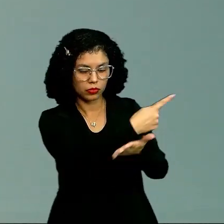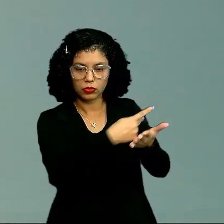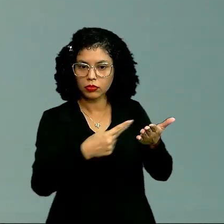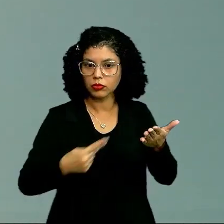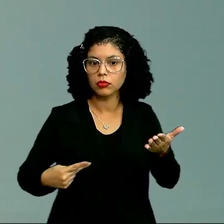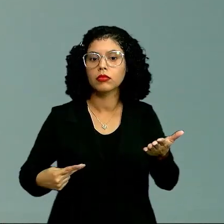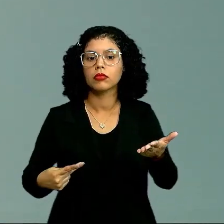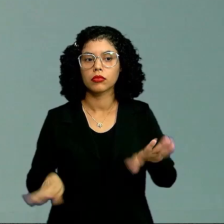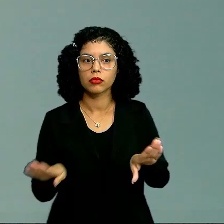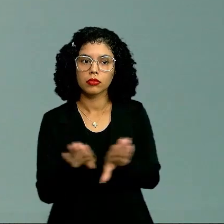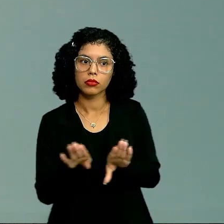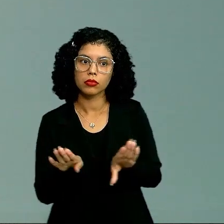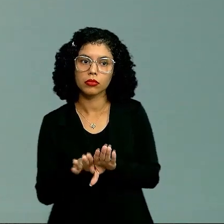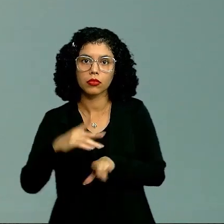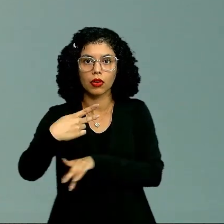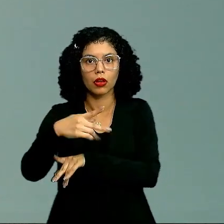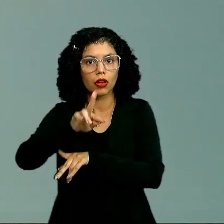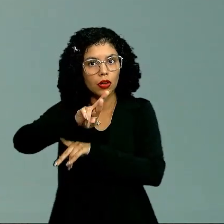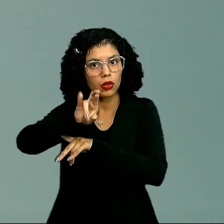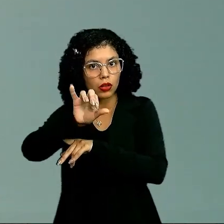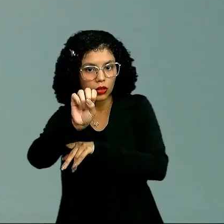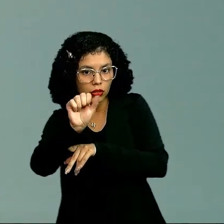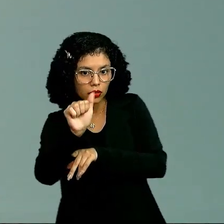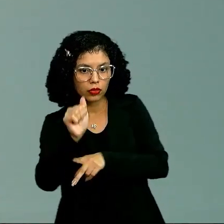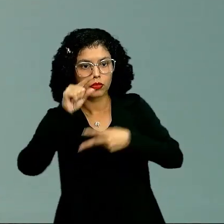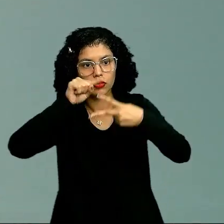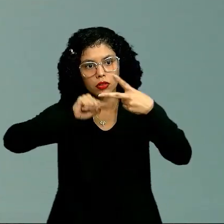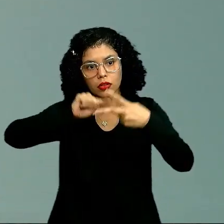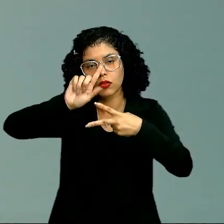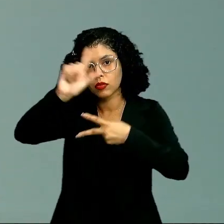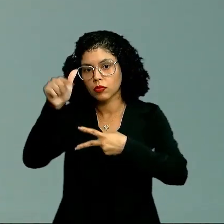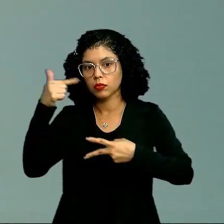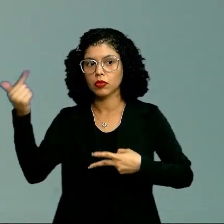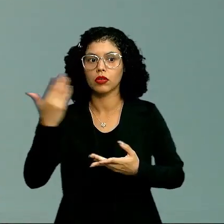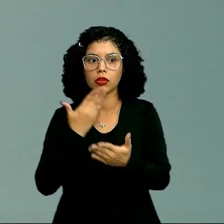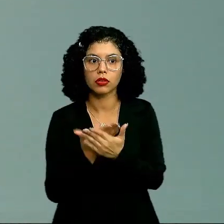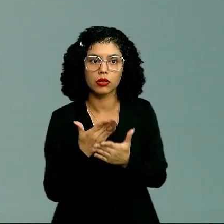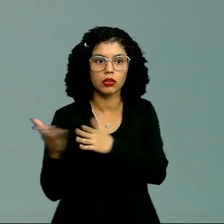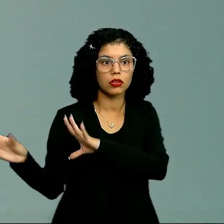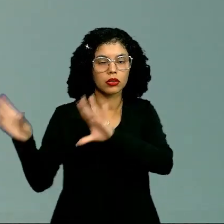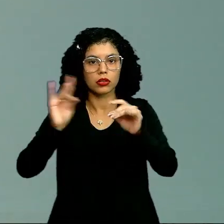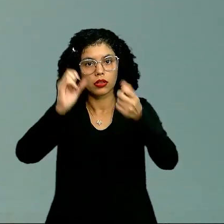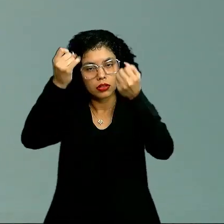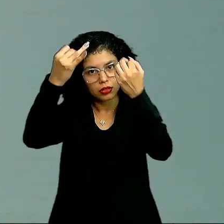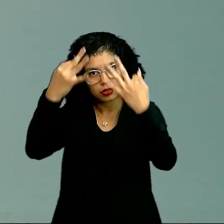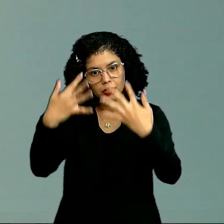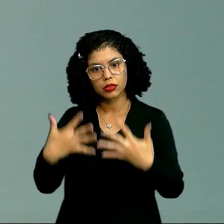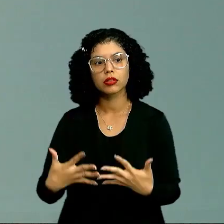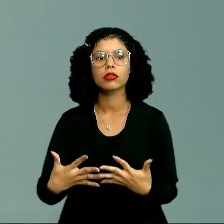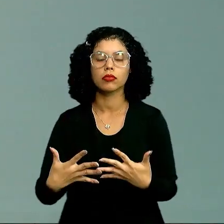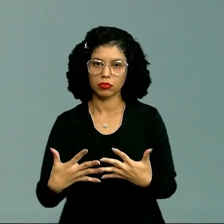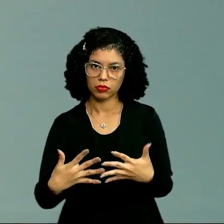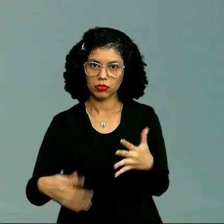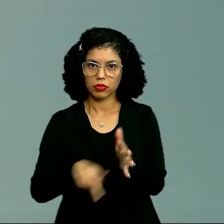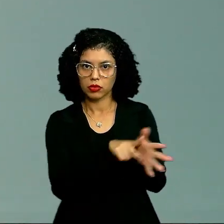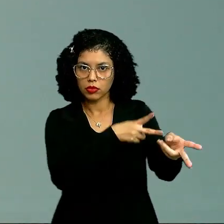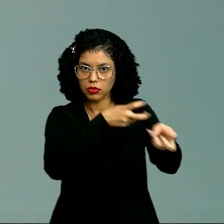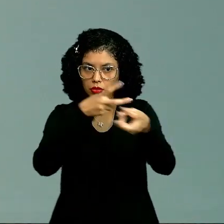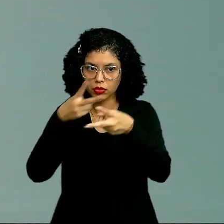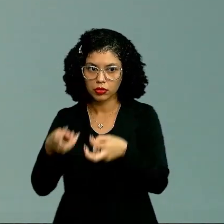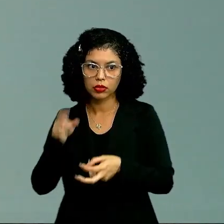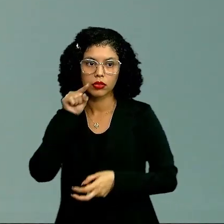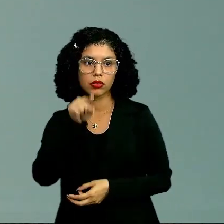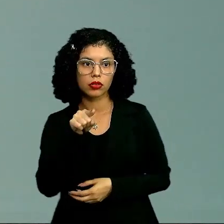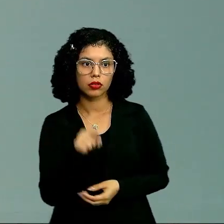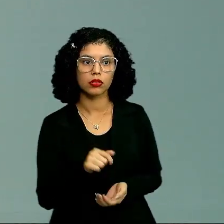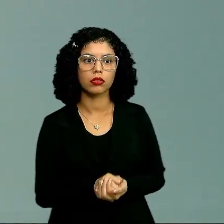e também em prosa. Então, eu tenho uma outra aula que trata dessas características pessimistas